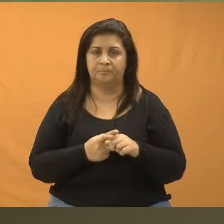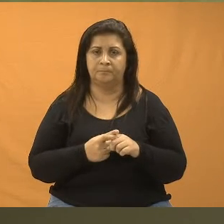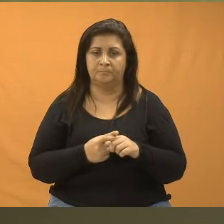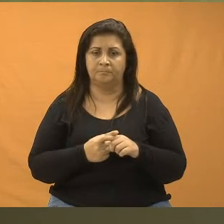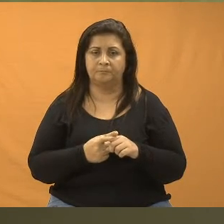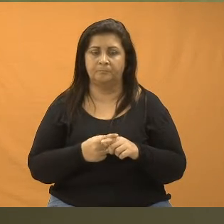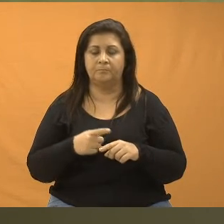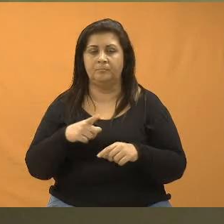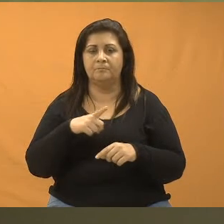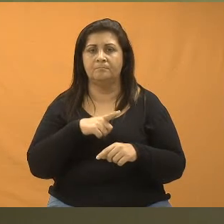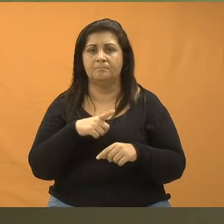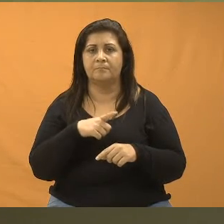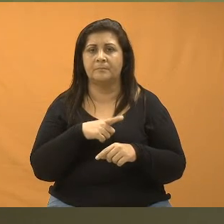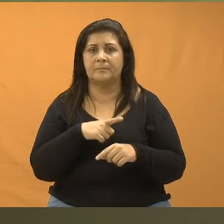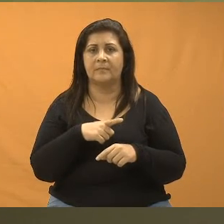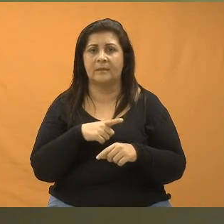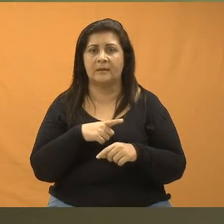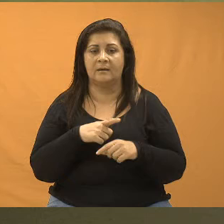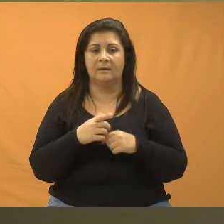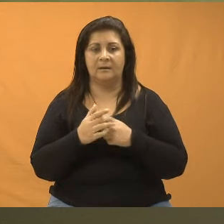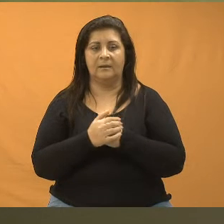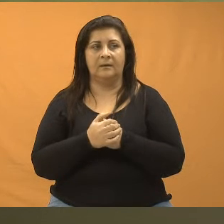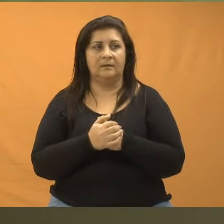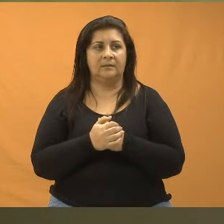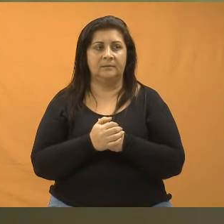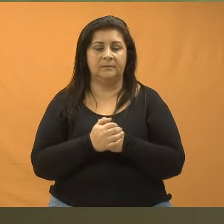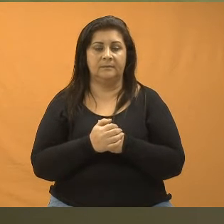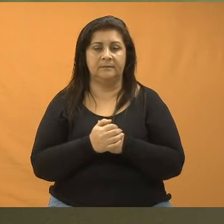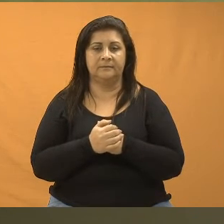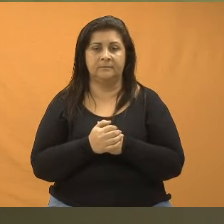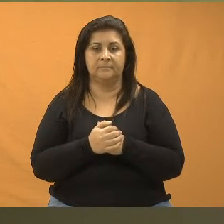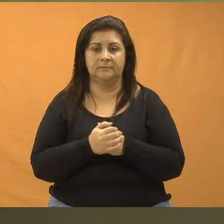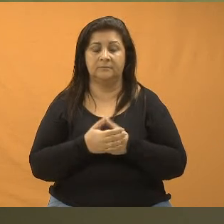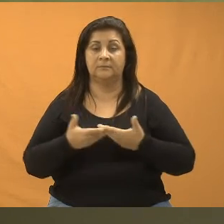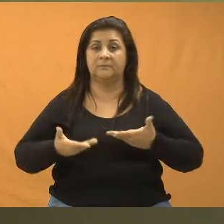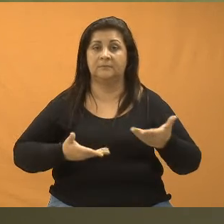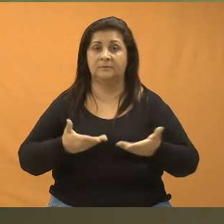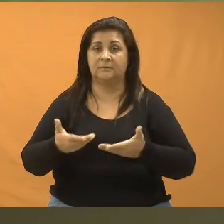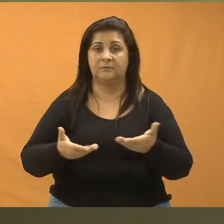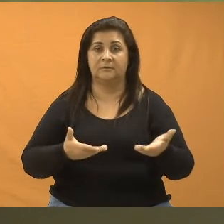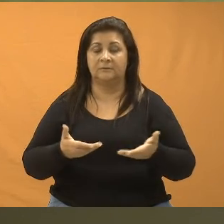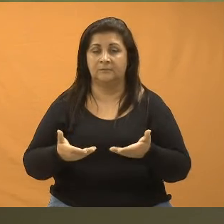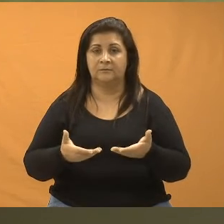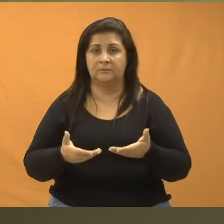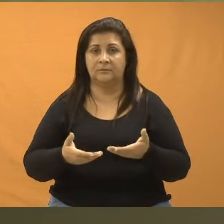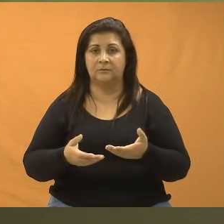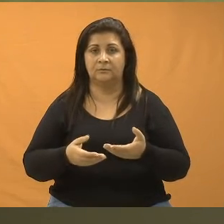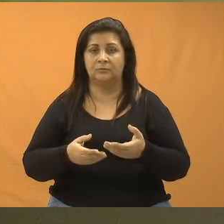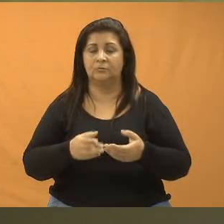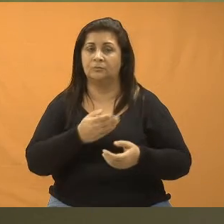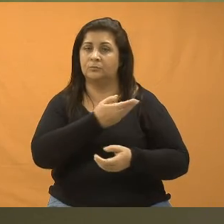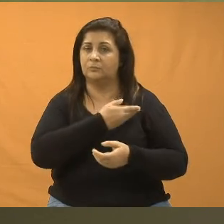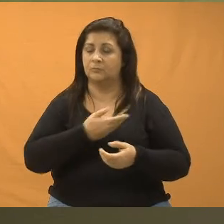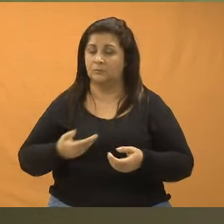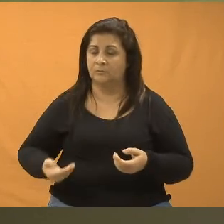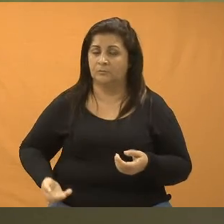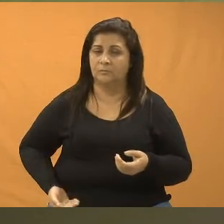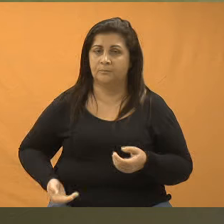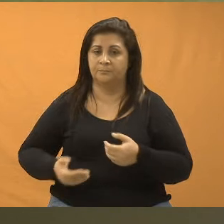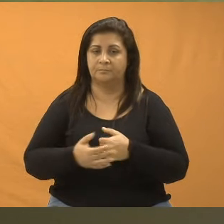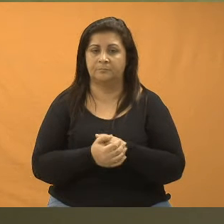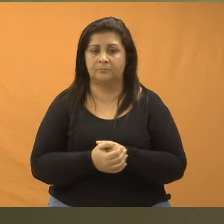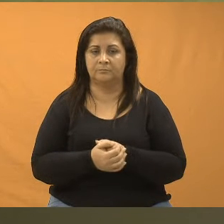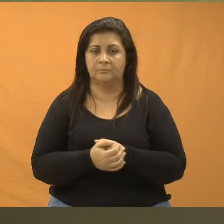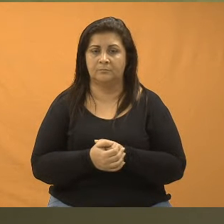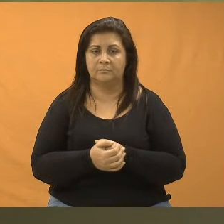a coexistência do serviço público com aporte da prefeitura, garantindo o serviço público